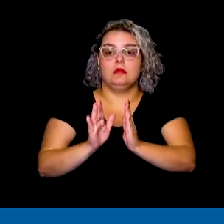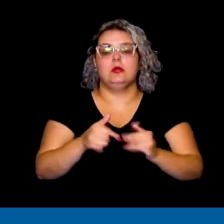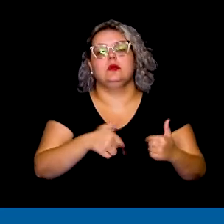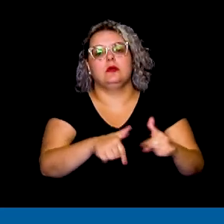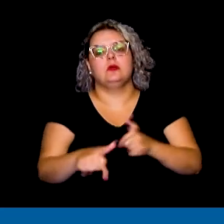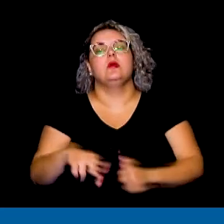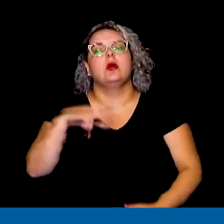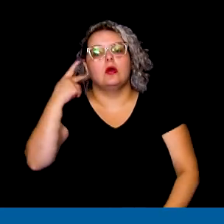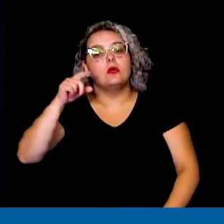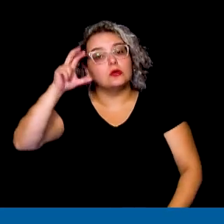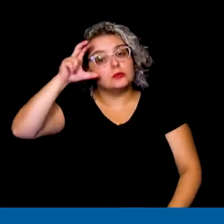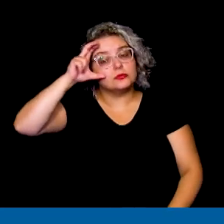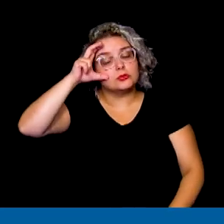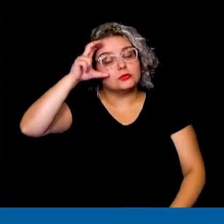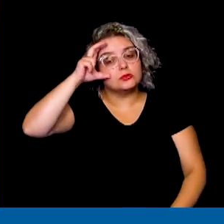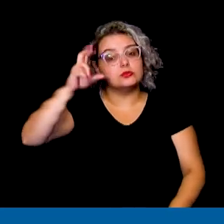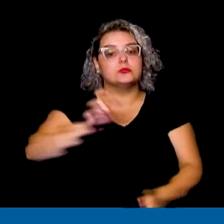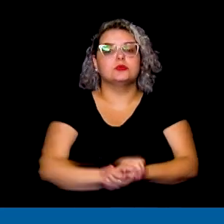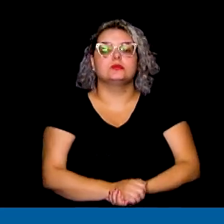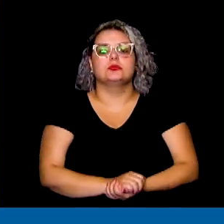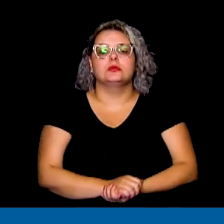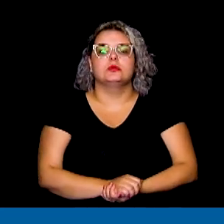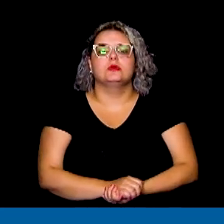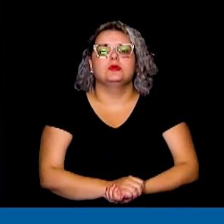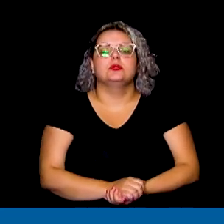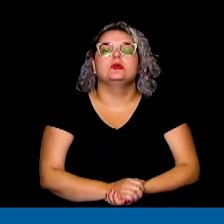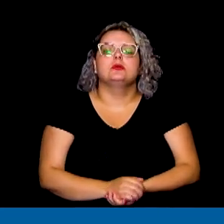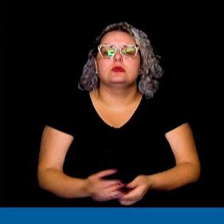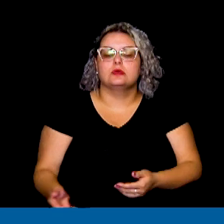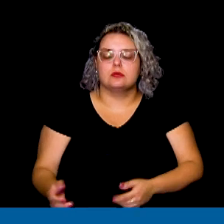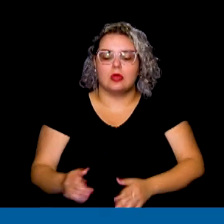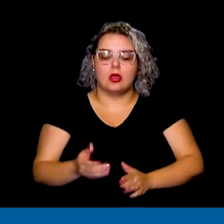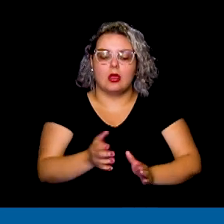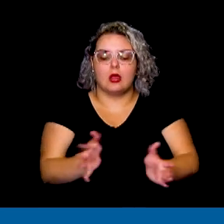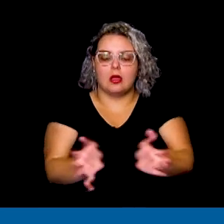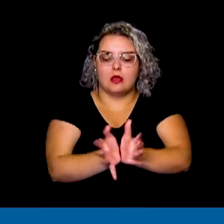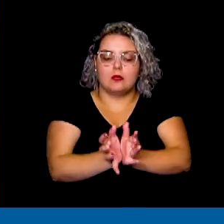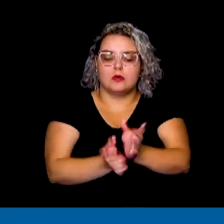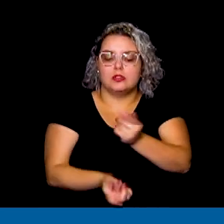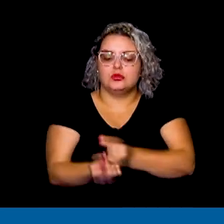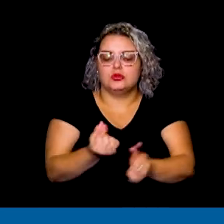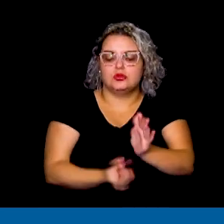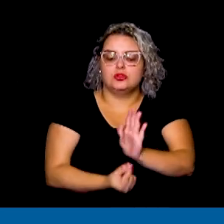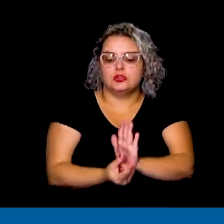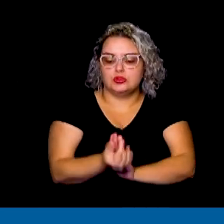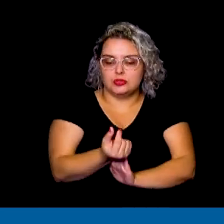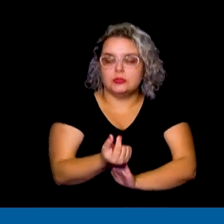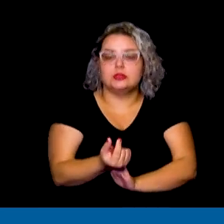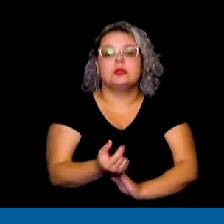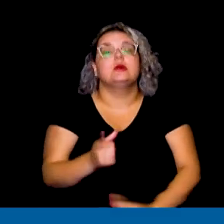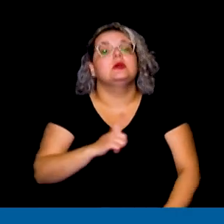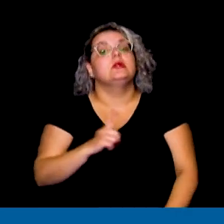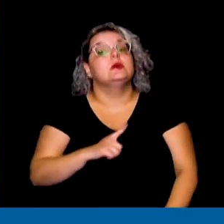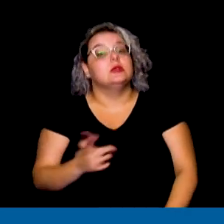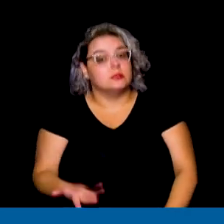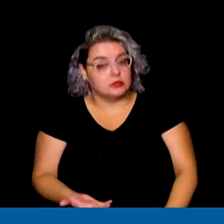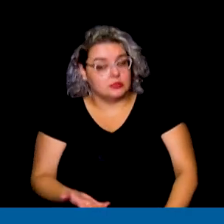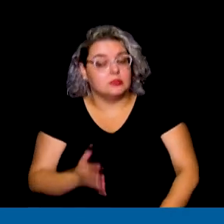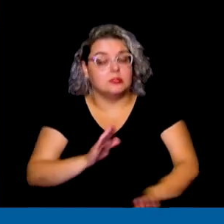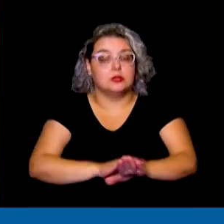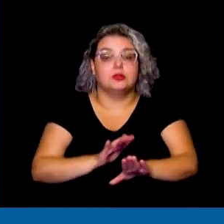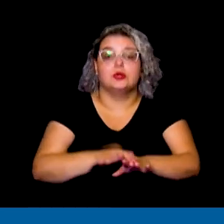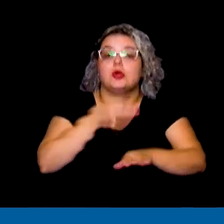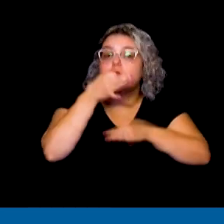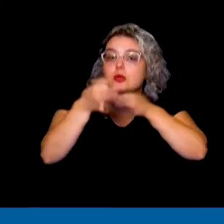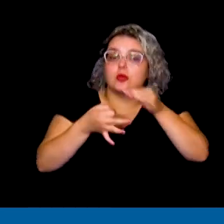está à frente dos trabalhos é o vereador Carlinhos camelo que vai presidir a comissão de Finanças de orçamento que tem entre